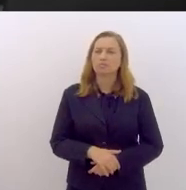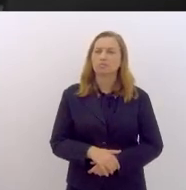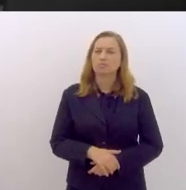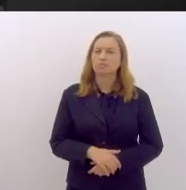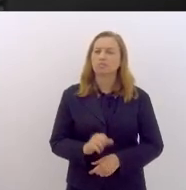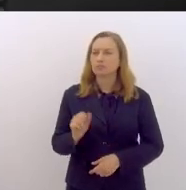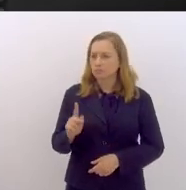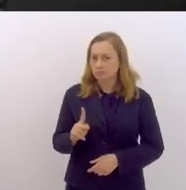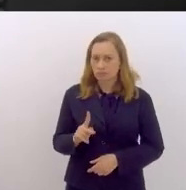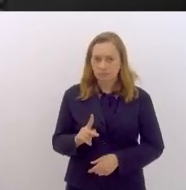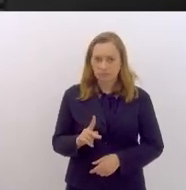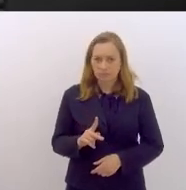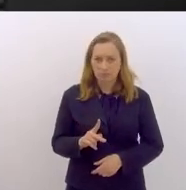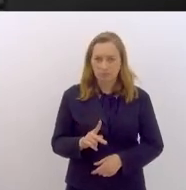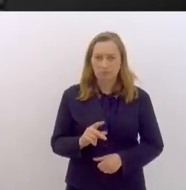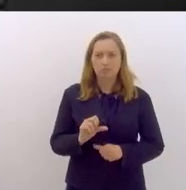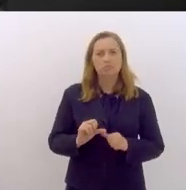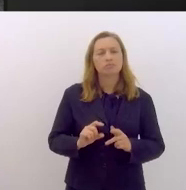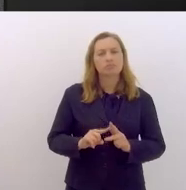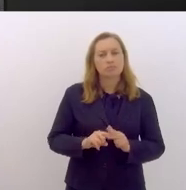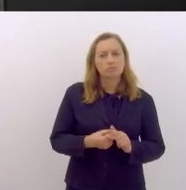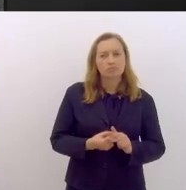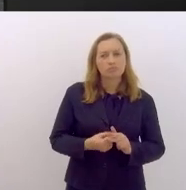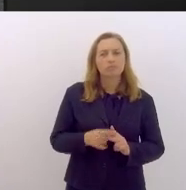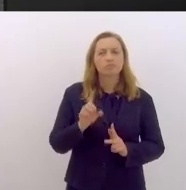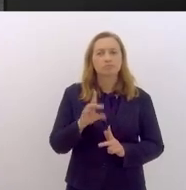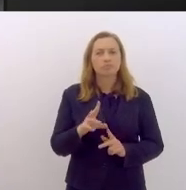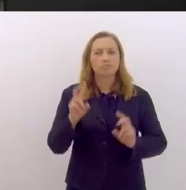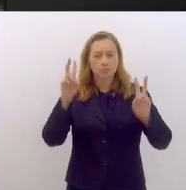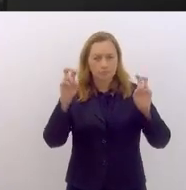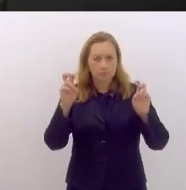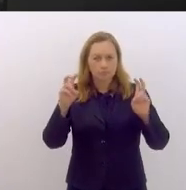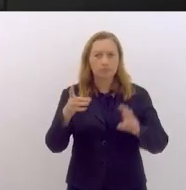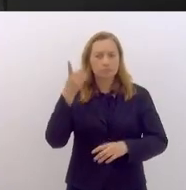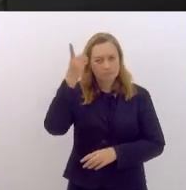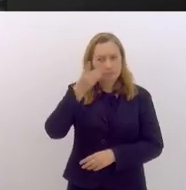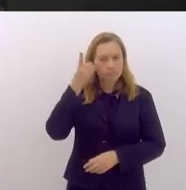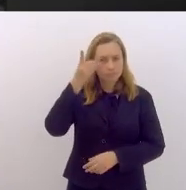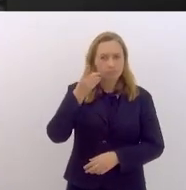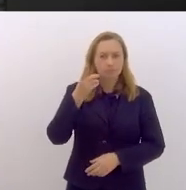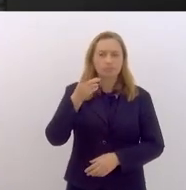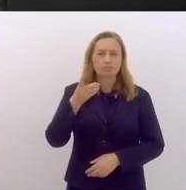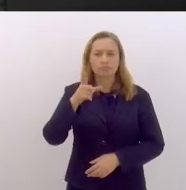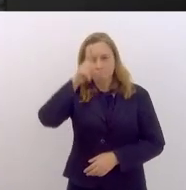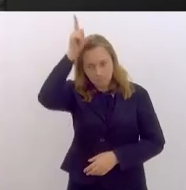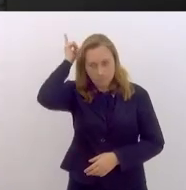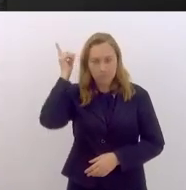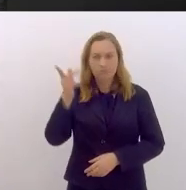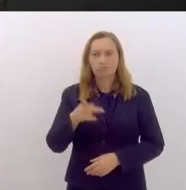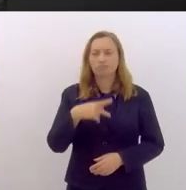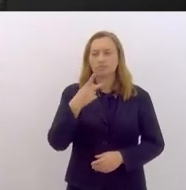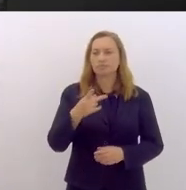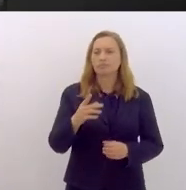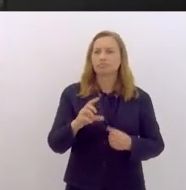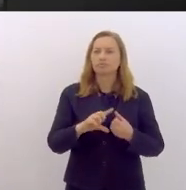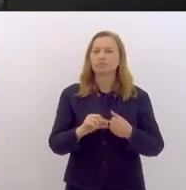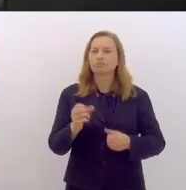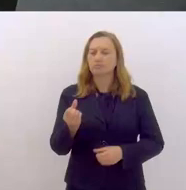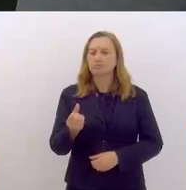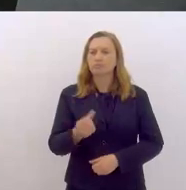Tá? O que a gente está modificando é só aquela questão que o Luiz Paulo... trata do artigo 6º, salvo engano.